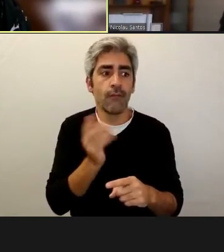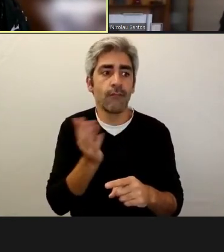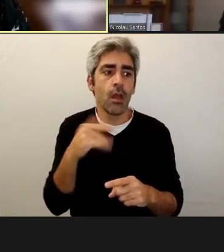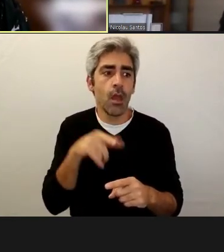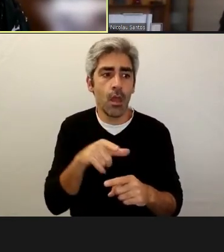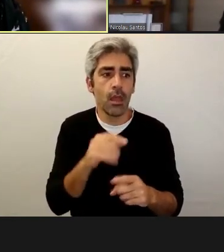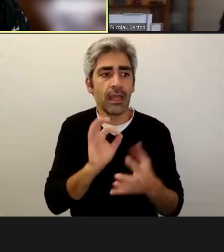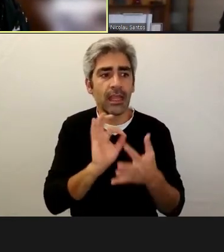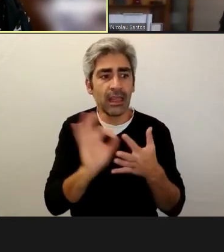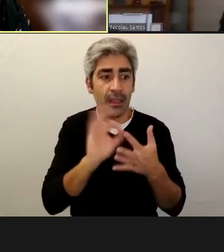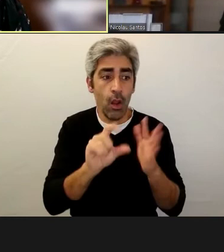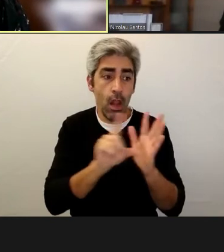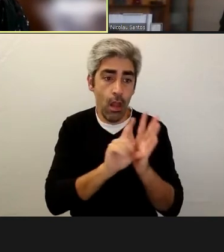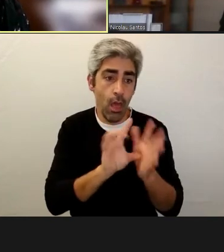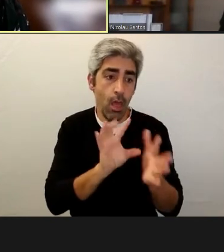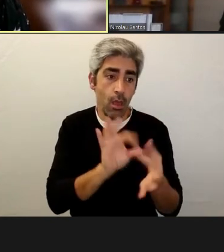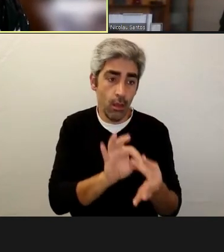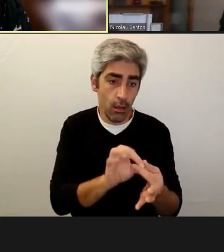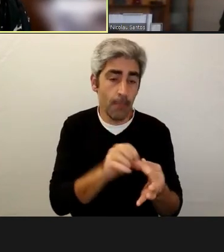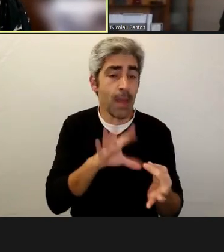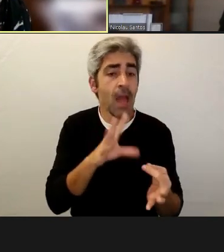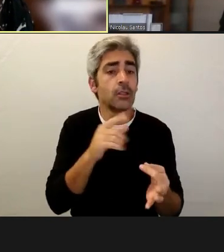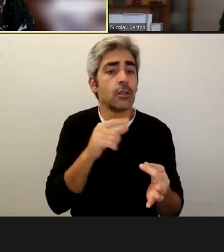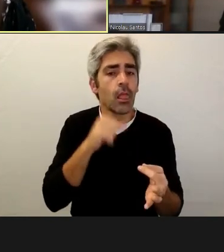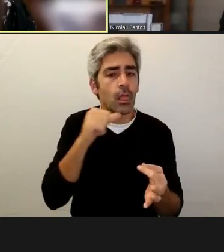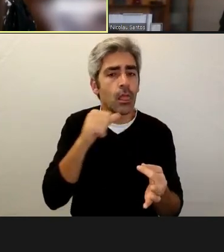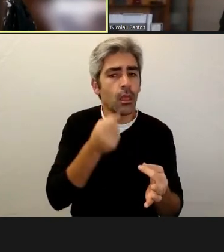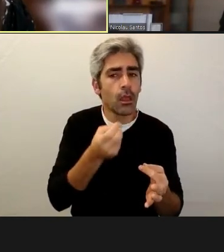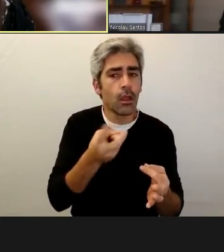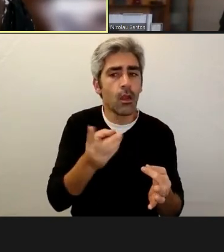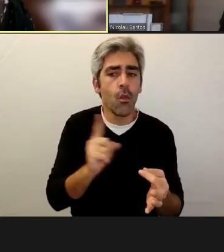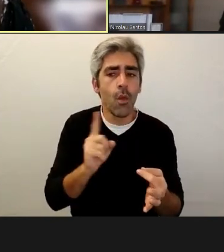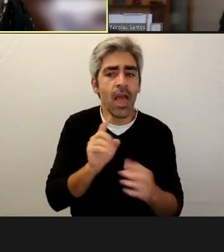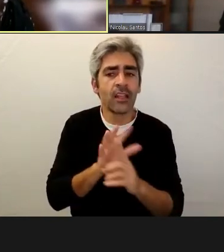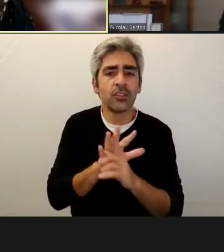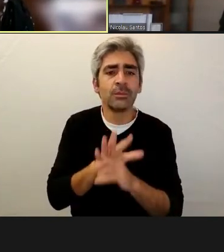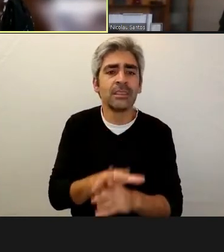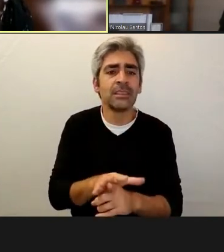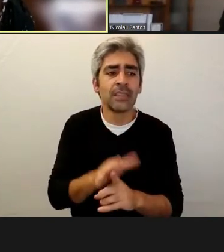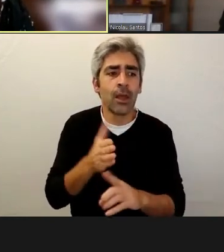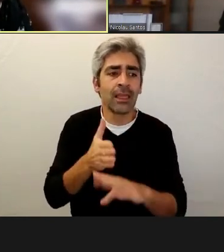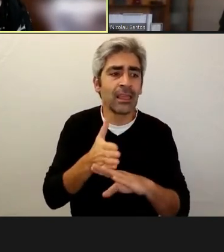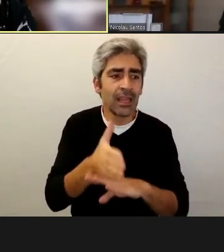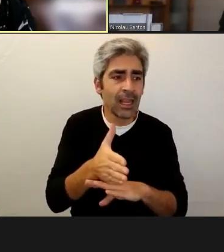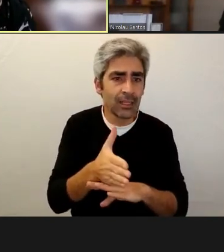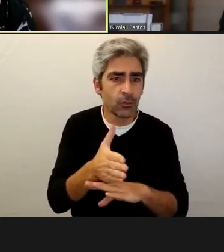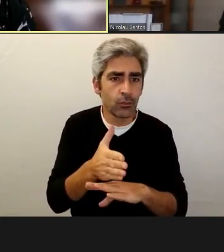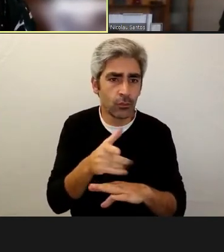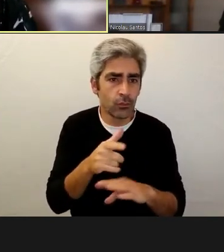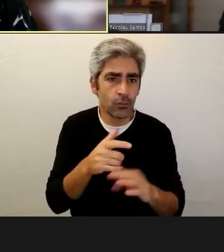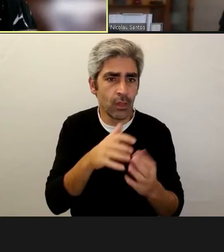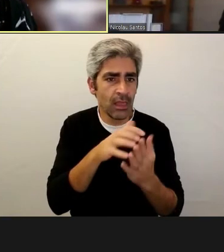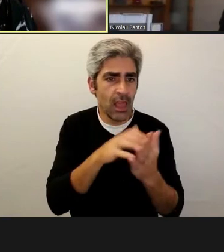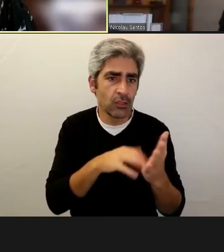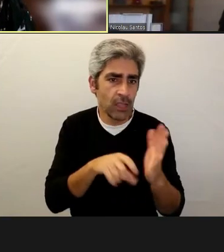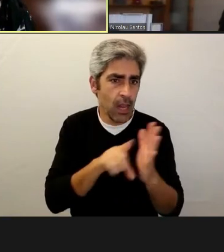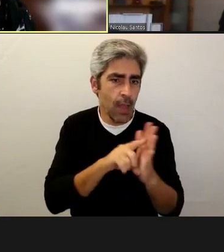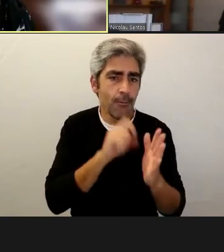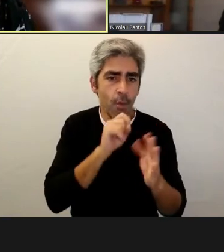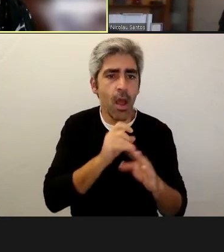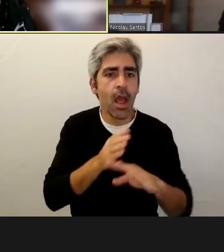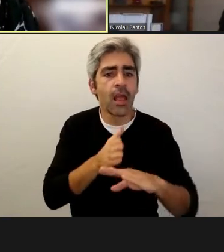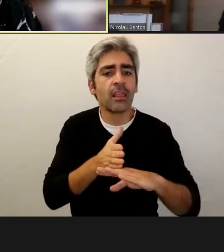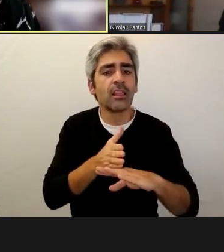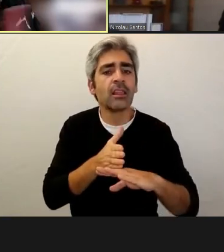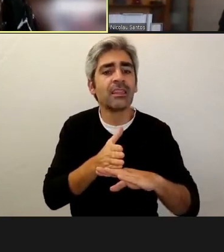legais, mas muitas vezes não são aquilo que nós chamamos de discriminações diretas resultantes do texto da lei, podem ser discriminações